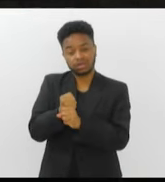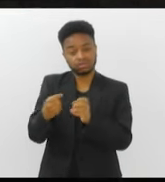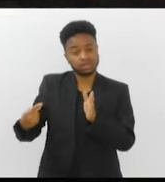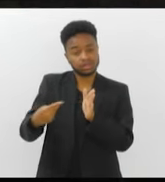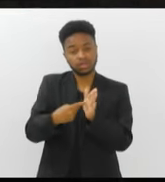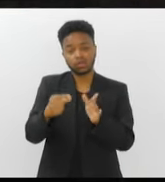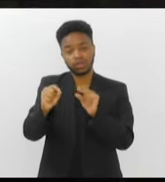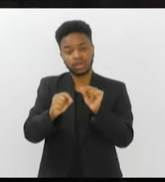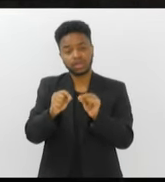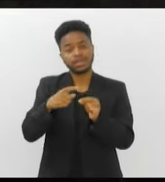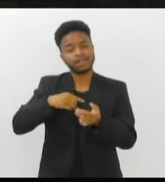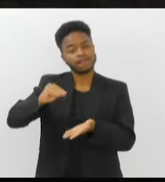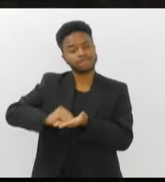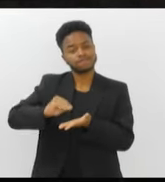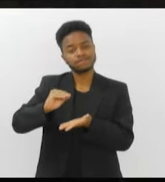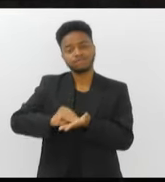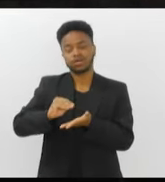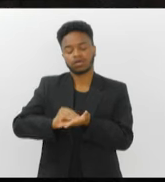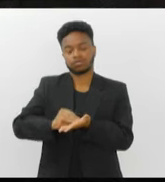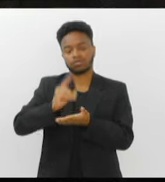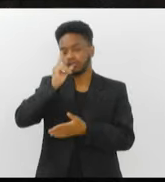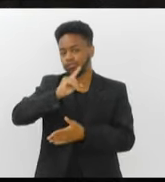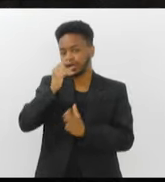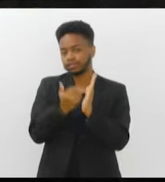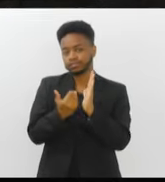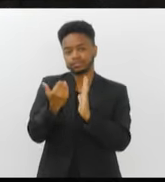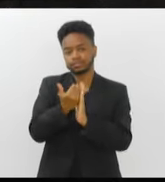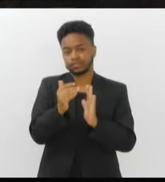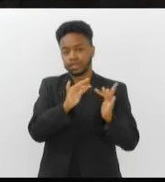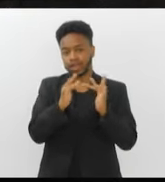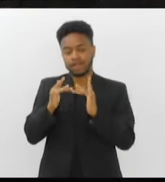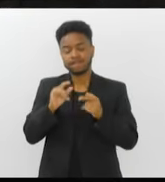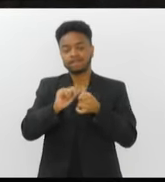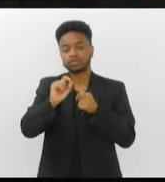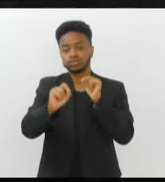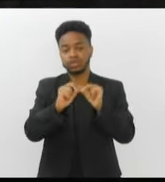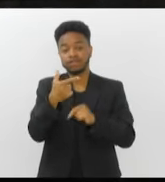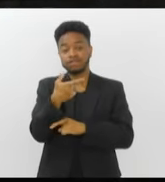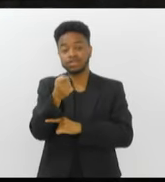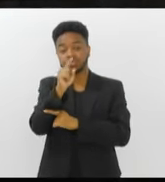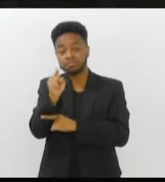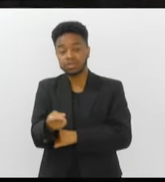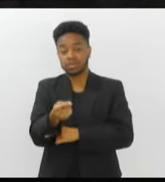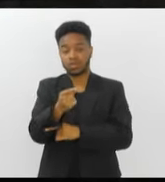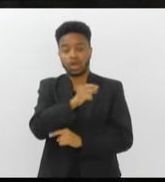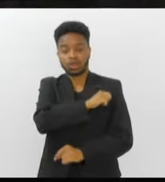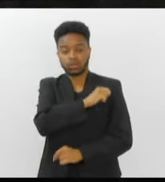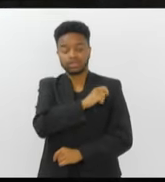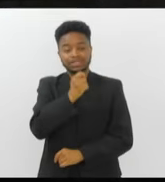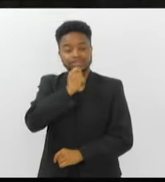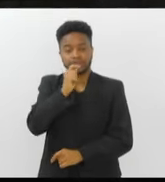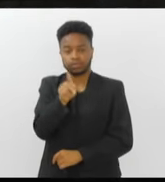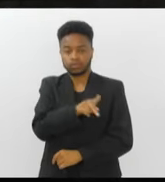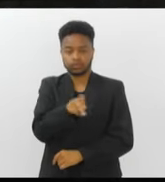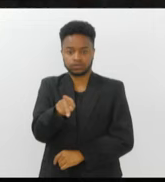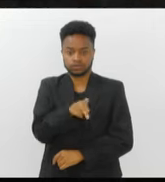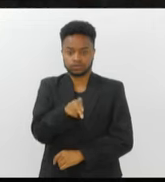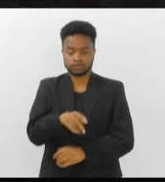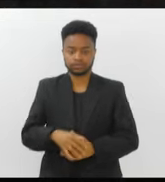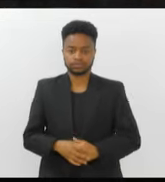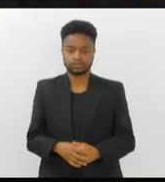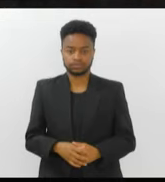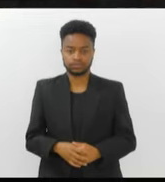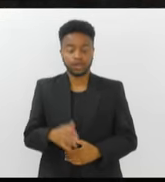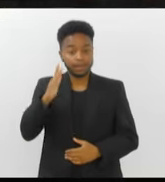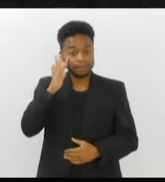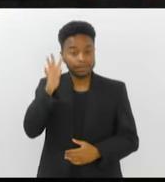uma carência crônica na rede, que faz com que quase 20 mil turmas por ano fiquem sem professor.